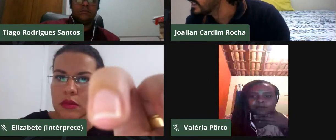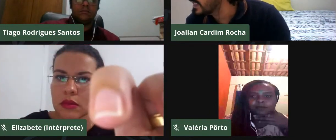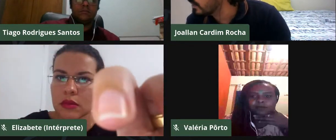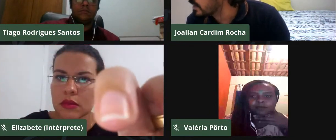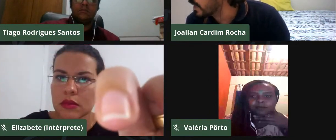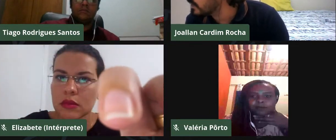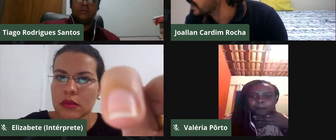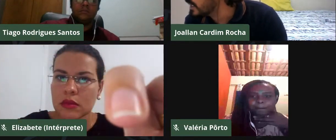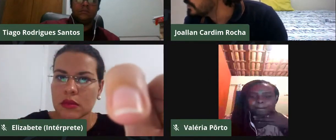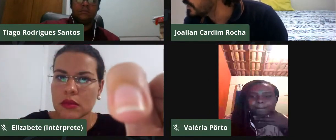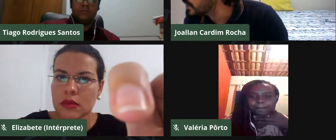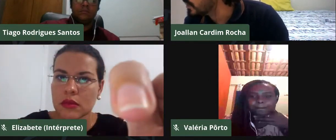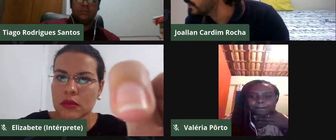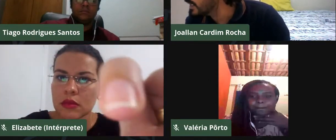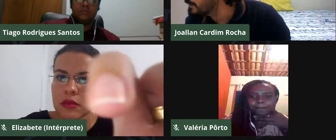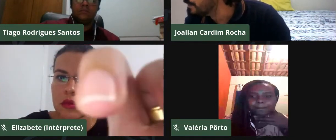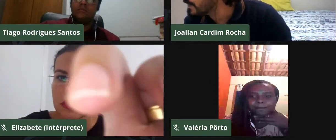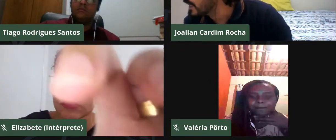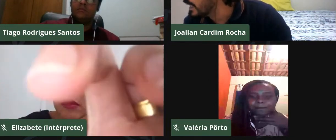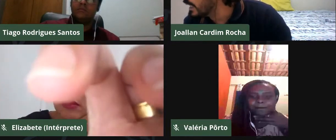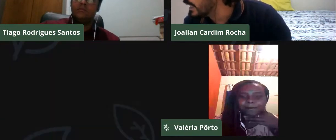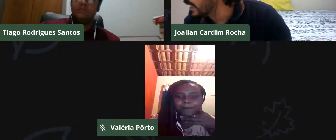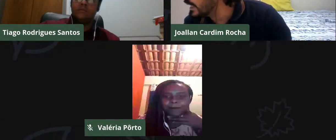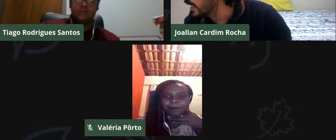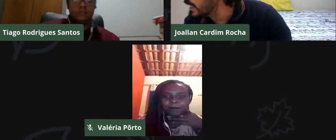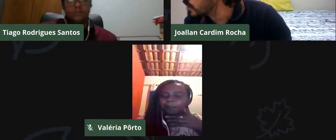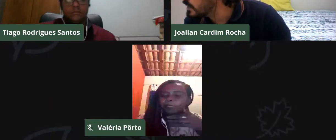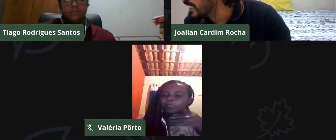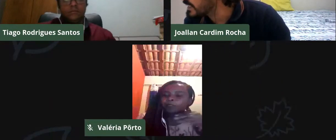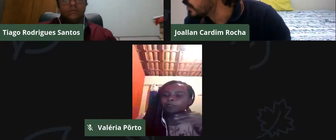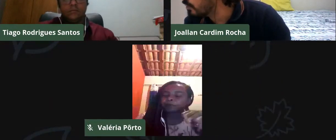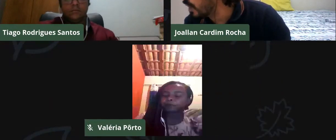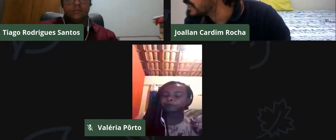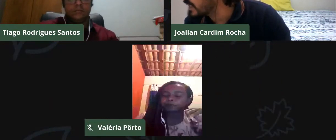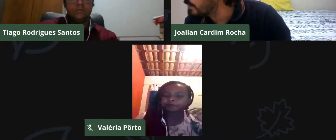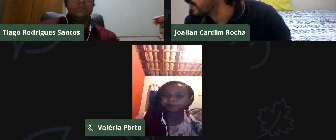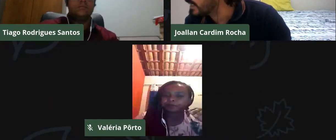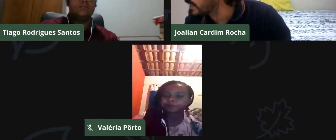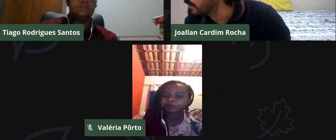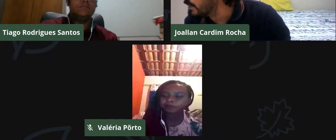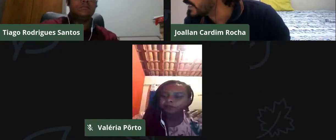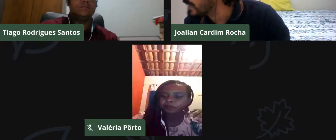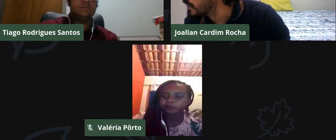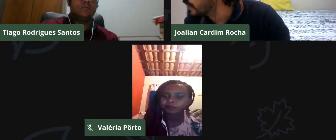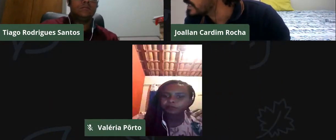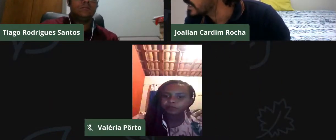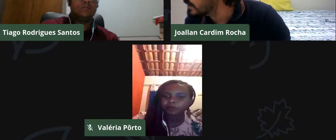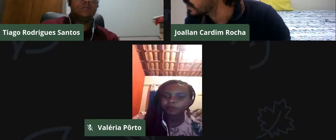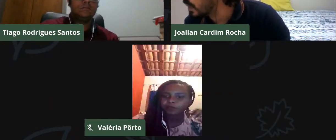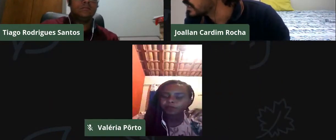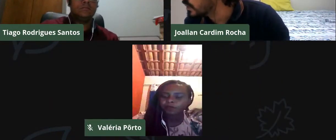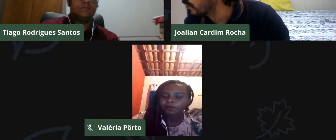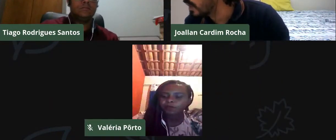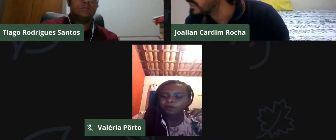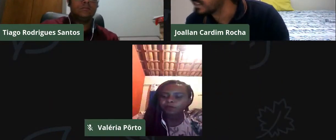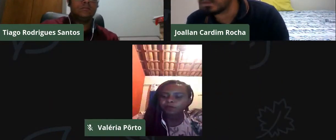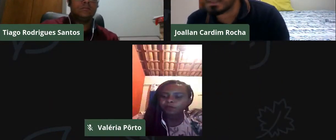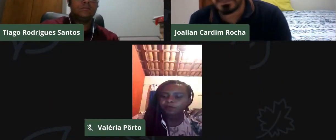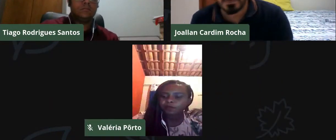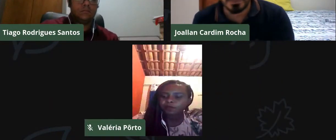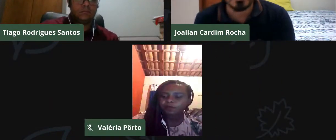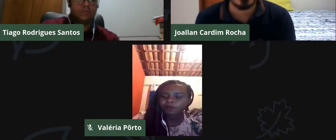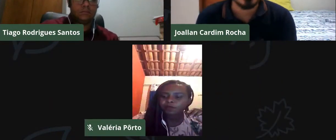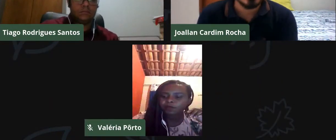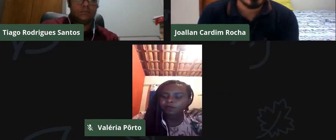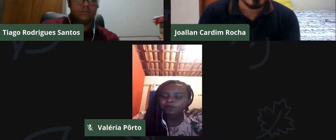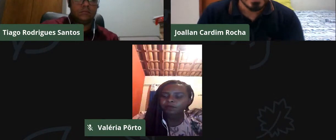resistência? E a outra pergunta de Lil foi sobre as comunidades quilombolas têm implementado a educação, escolas quilombolas